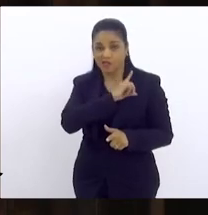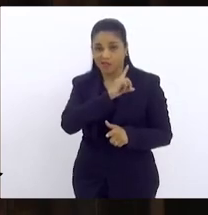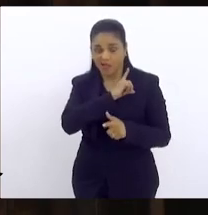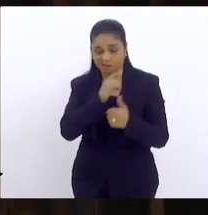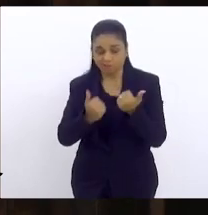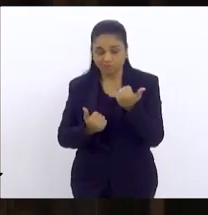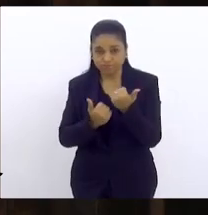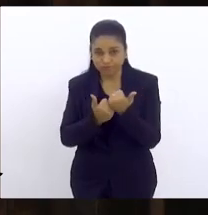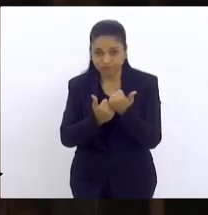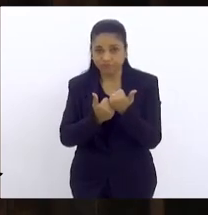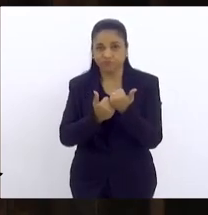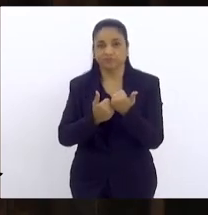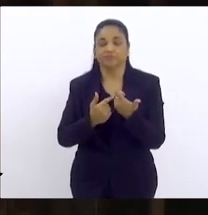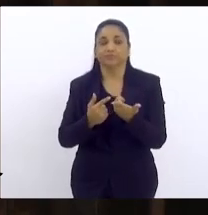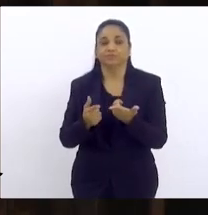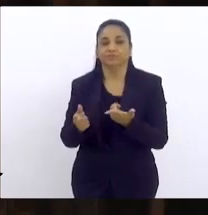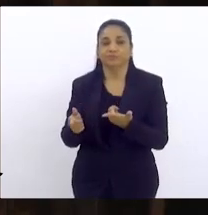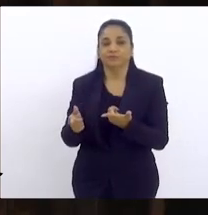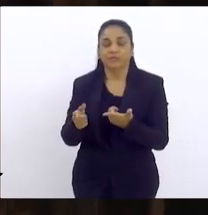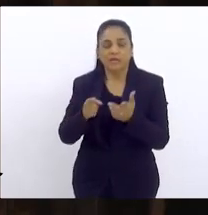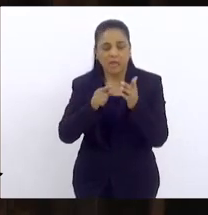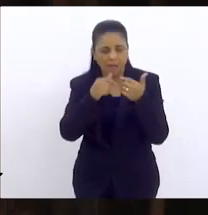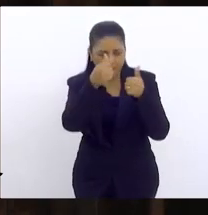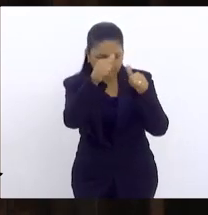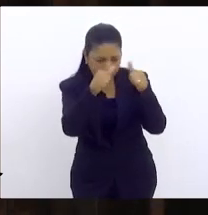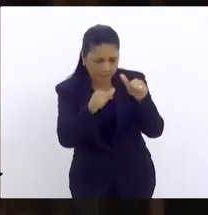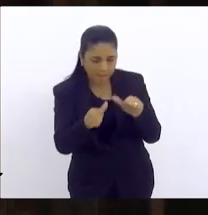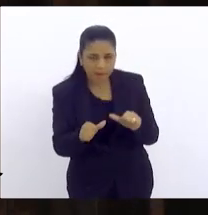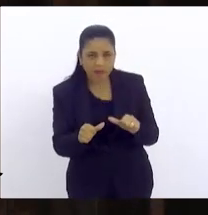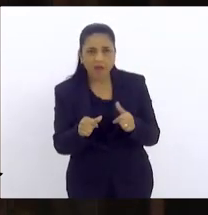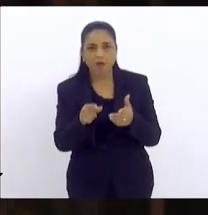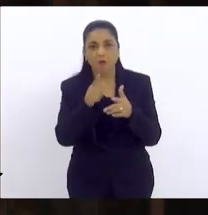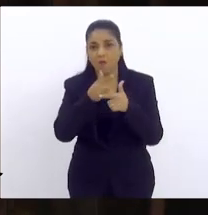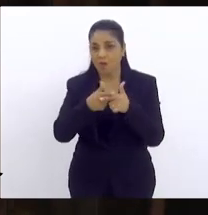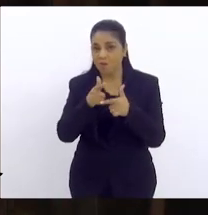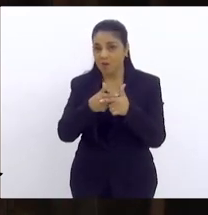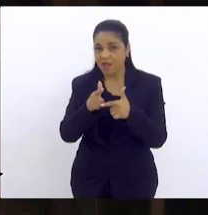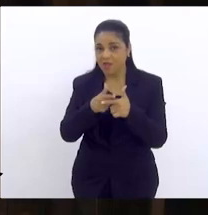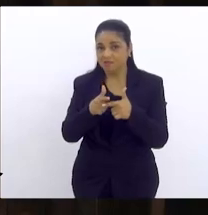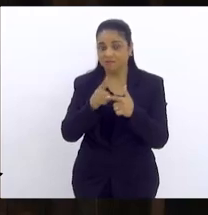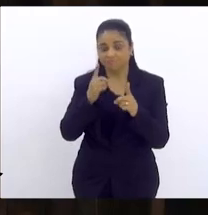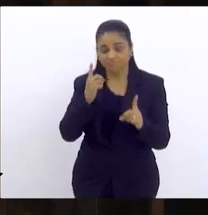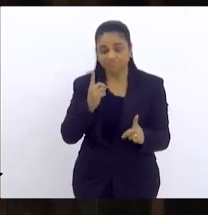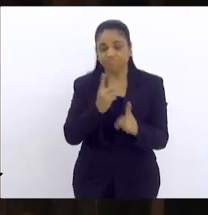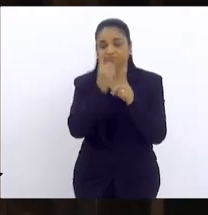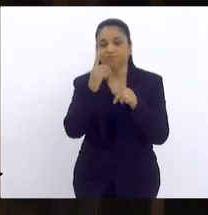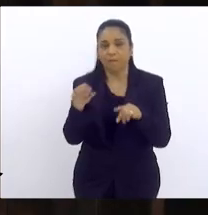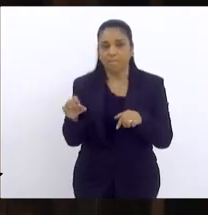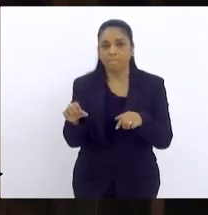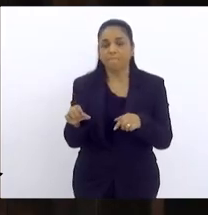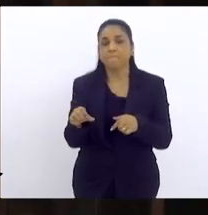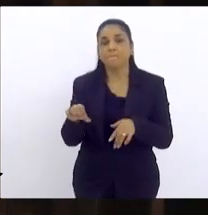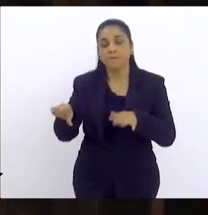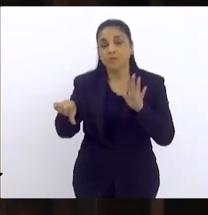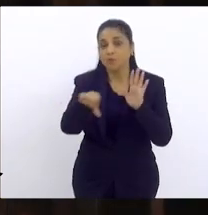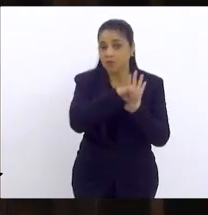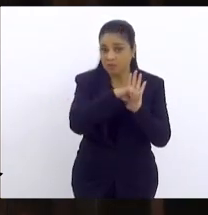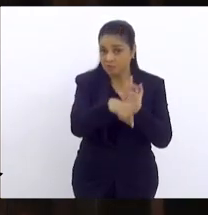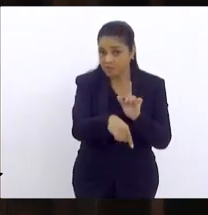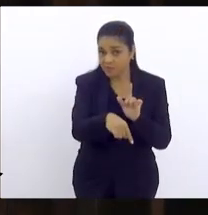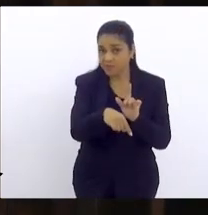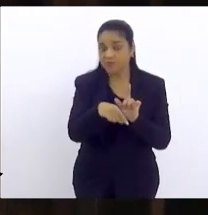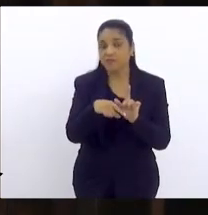pantonista quando ele ele Analisa aquela situação fragnancial ele faz ali